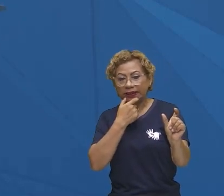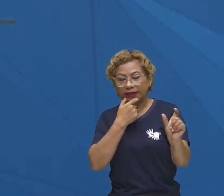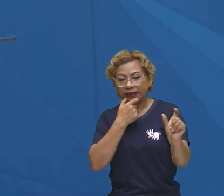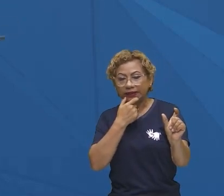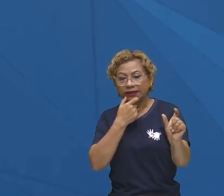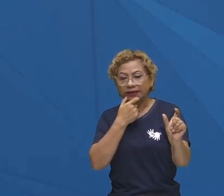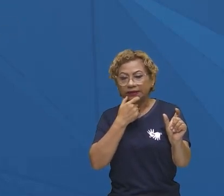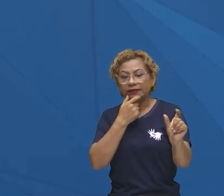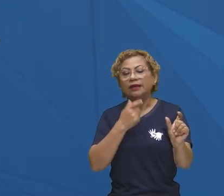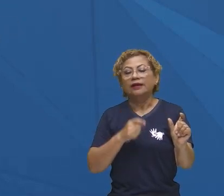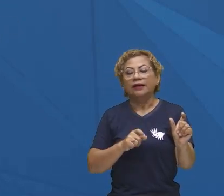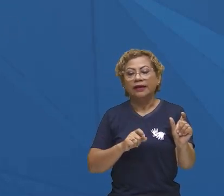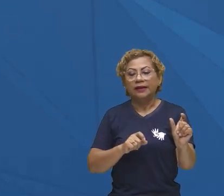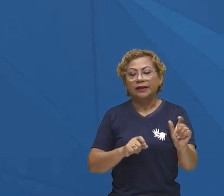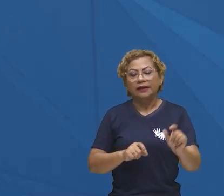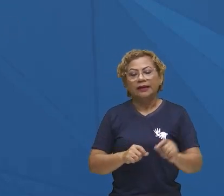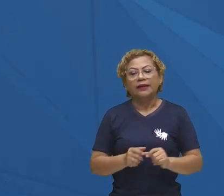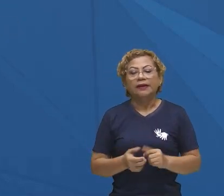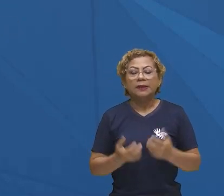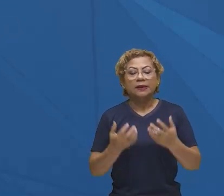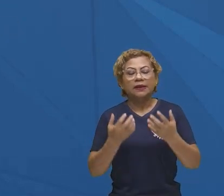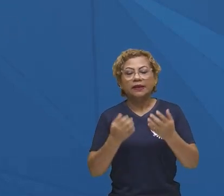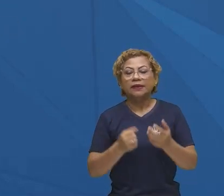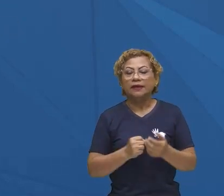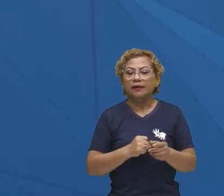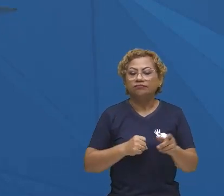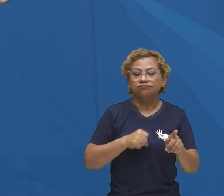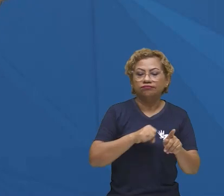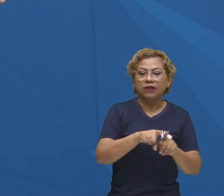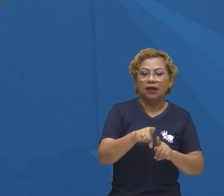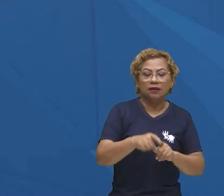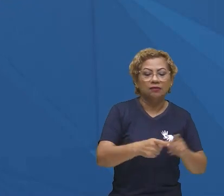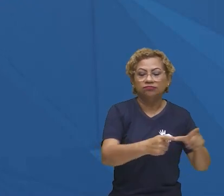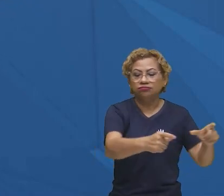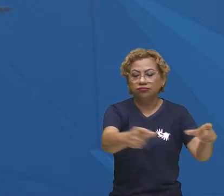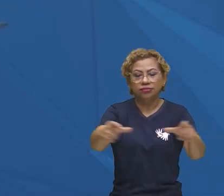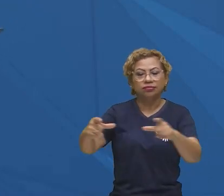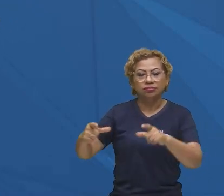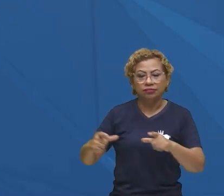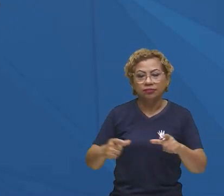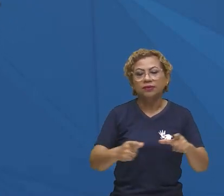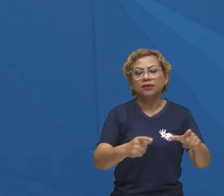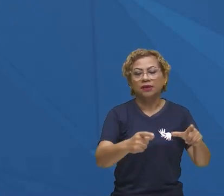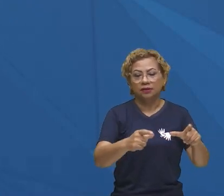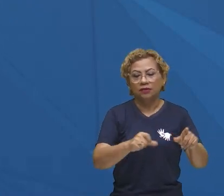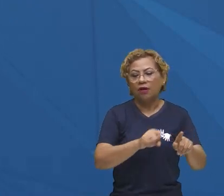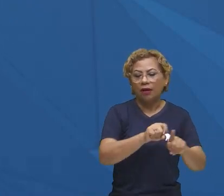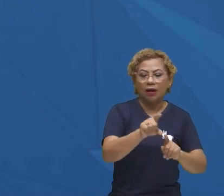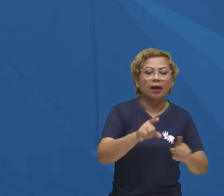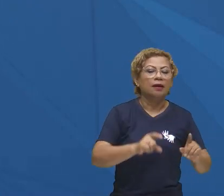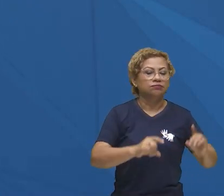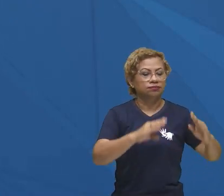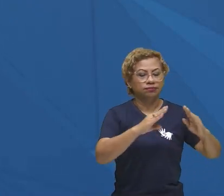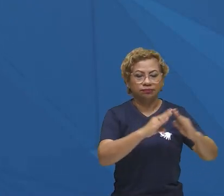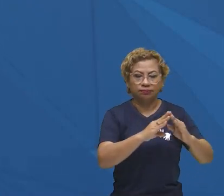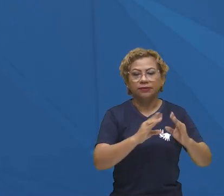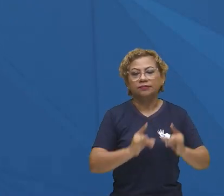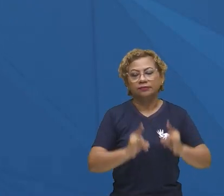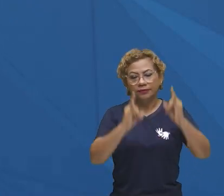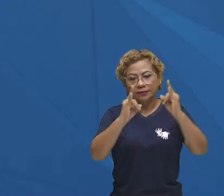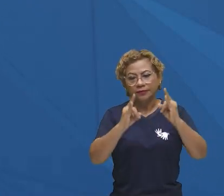inteira, apartamentos, flats, com esse serviço onde você faz a reserva, o aluguel, entra em contato